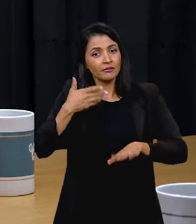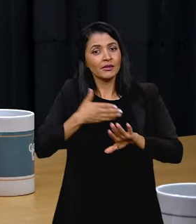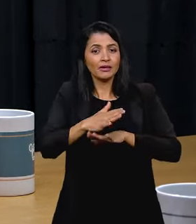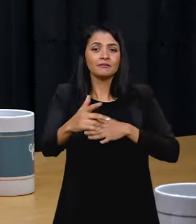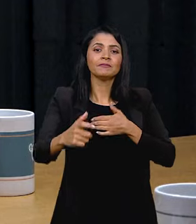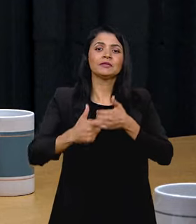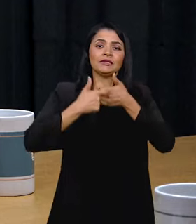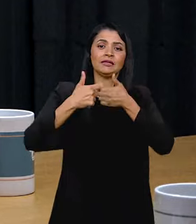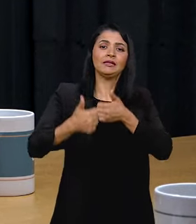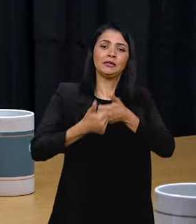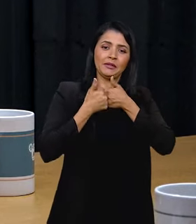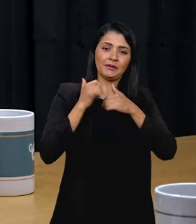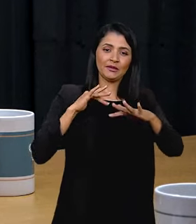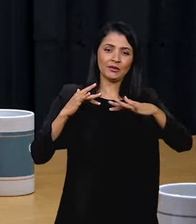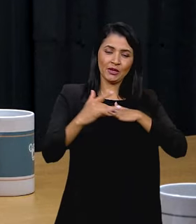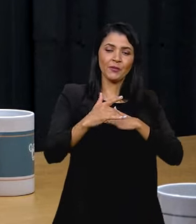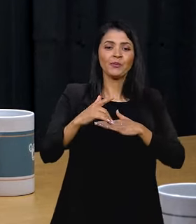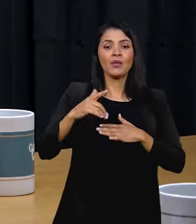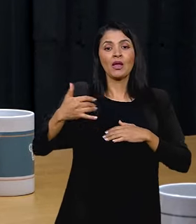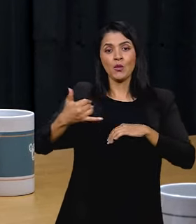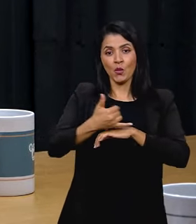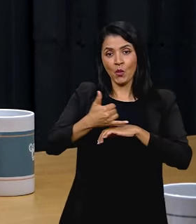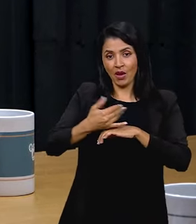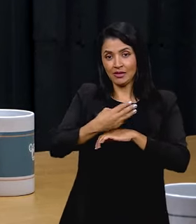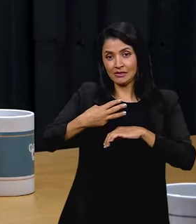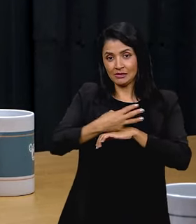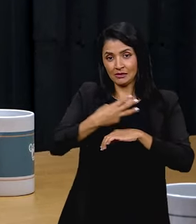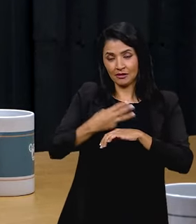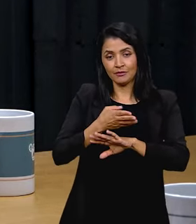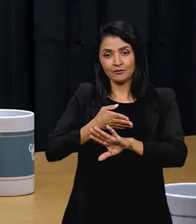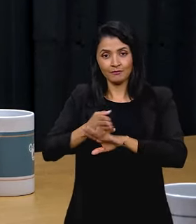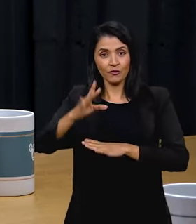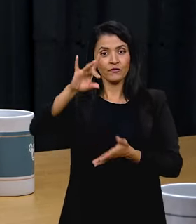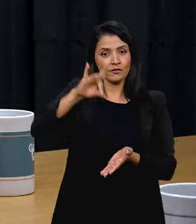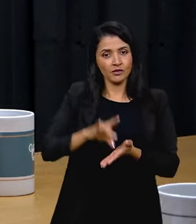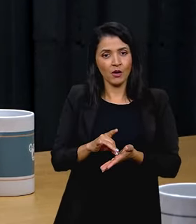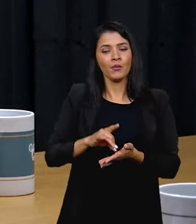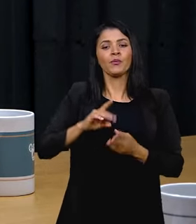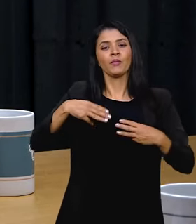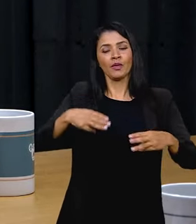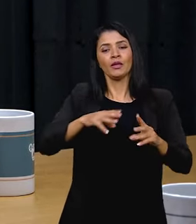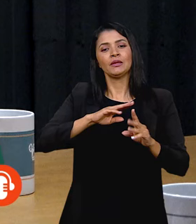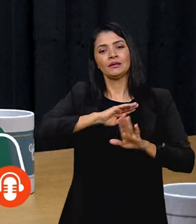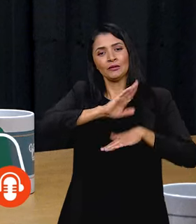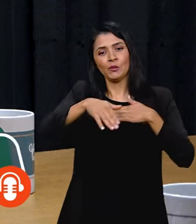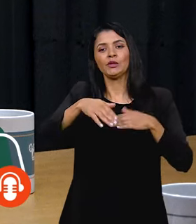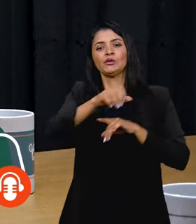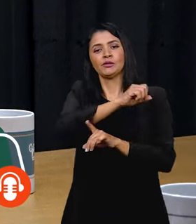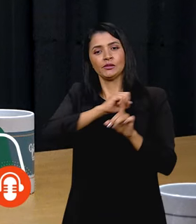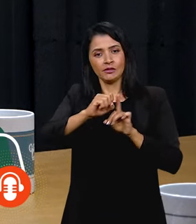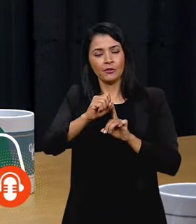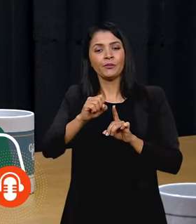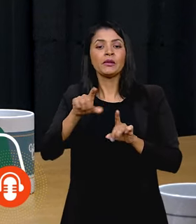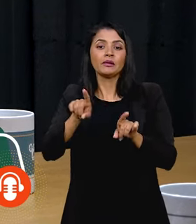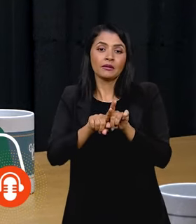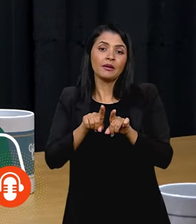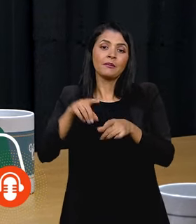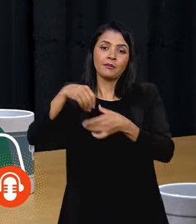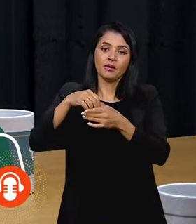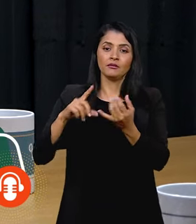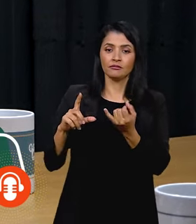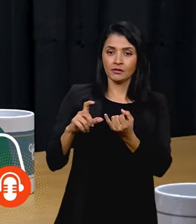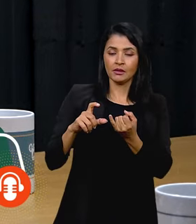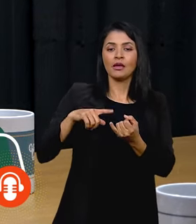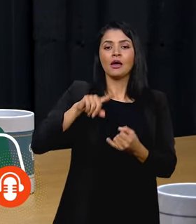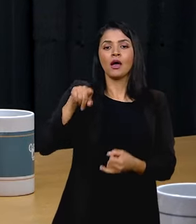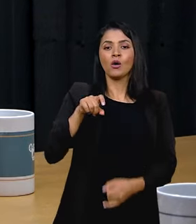fome basta nos seguir nas redes sociais no WhatsApp Busque o canal oficial Ministério do Desenvolvimento Social